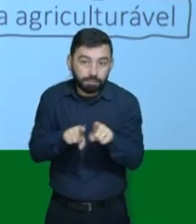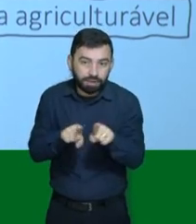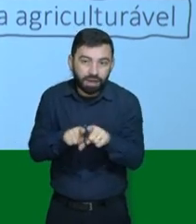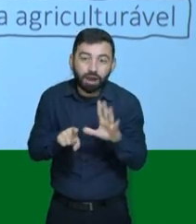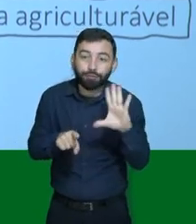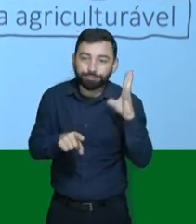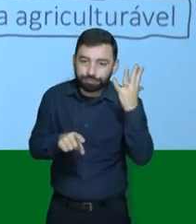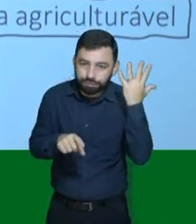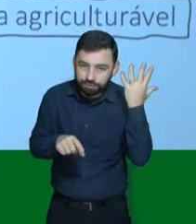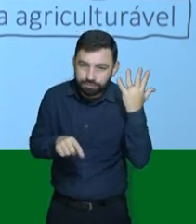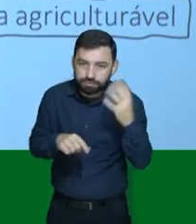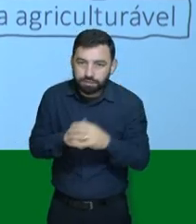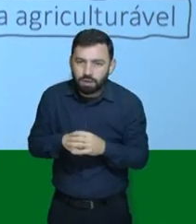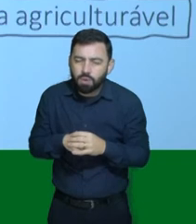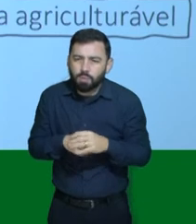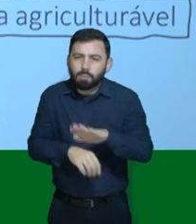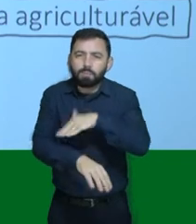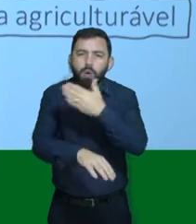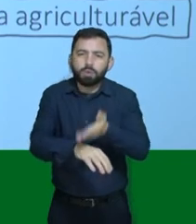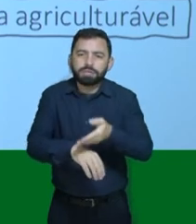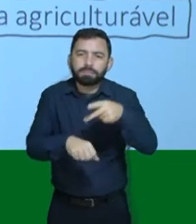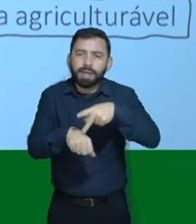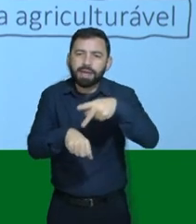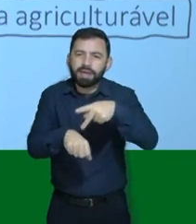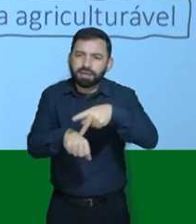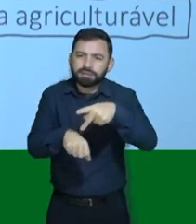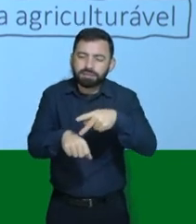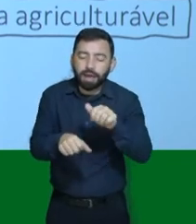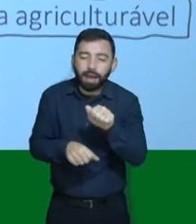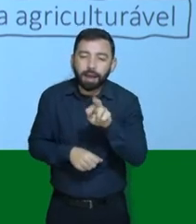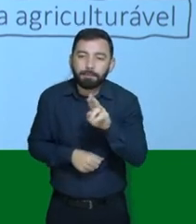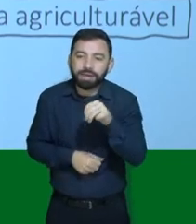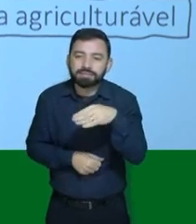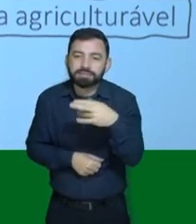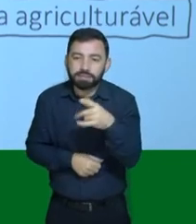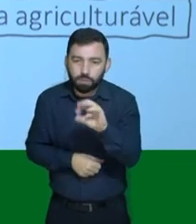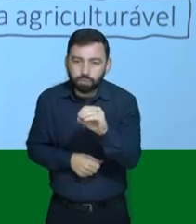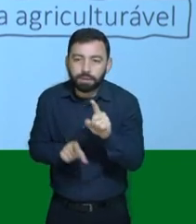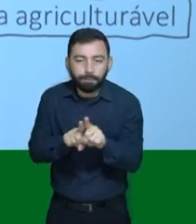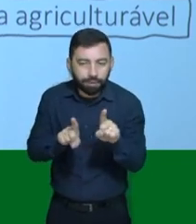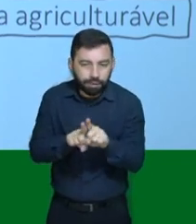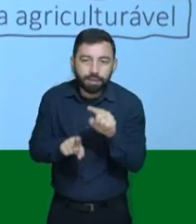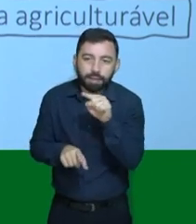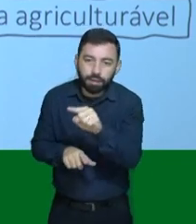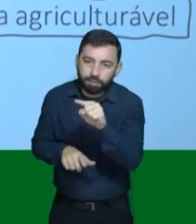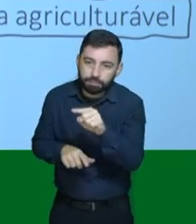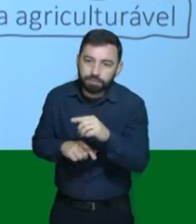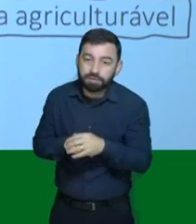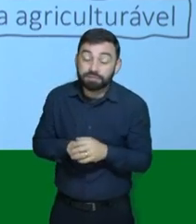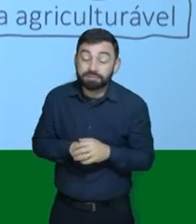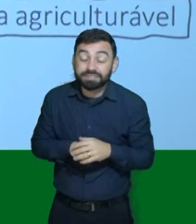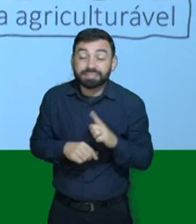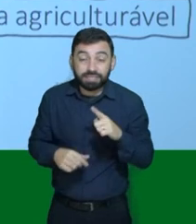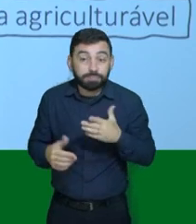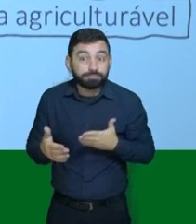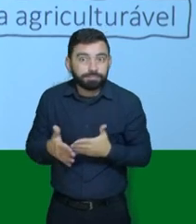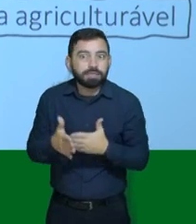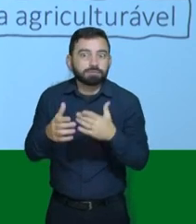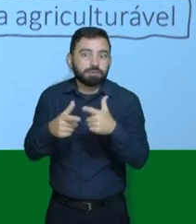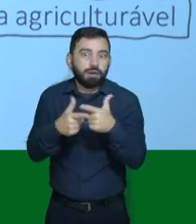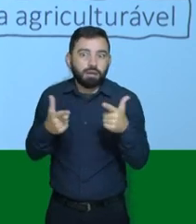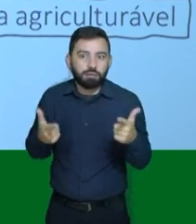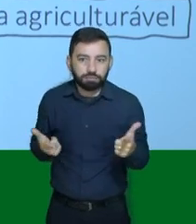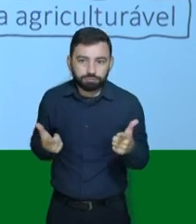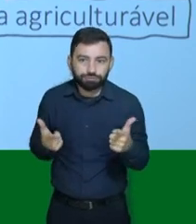como o Morro das Pedras, a Armação. Né? Então, a gente acaba tendo um impacto